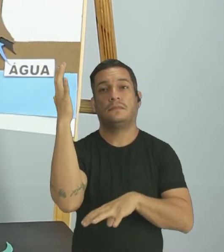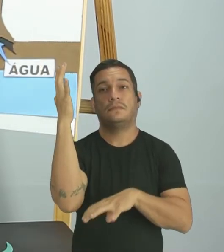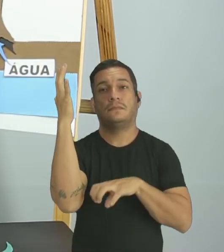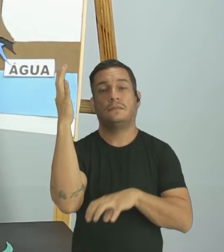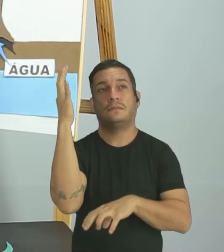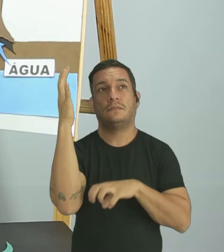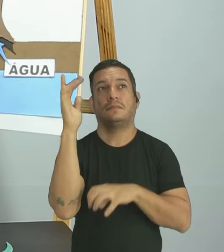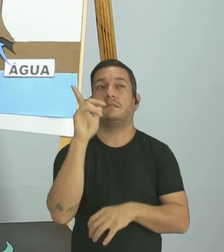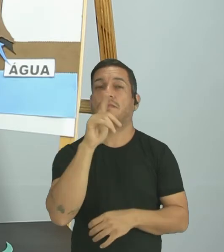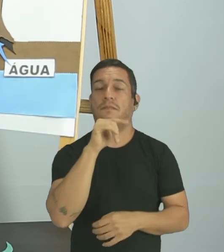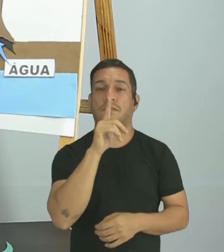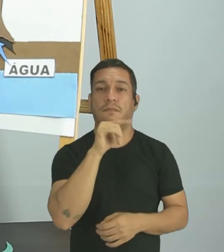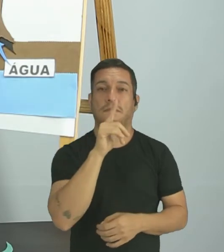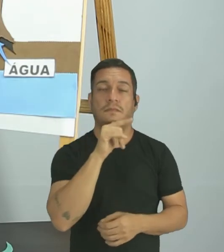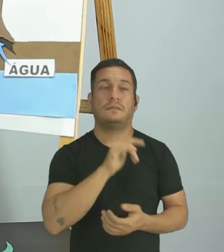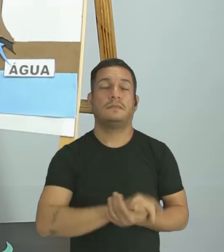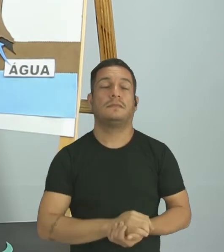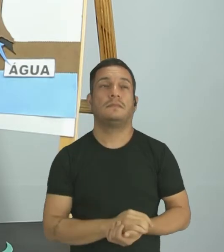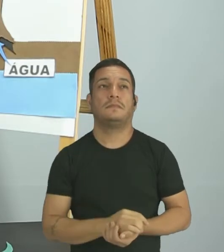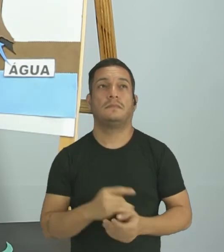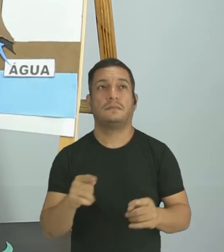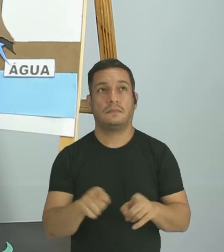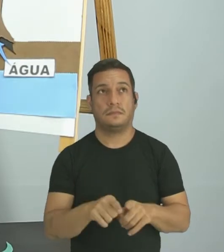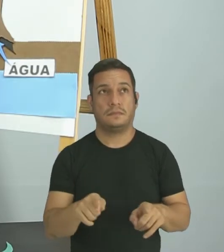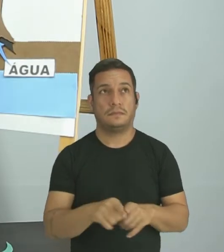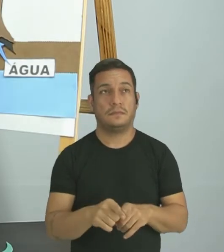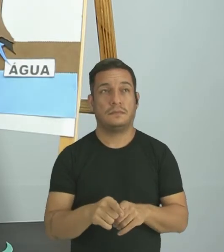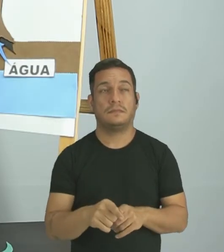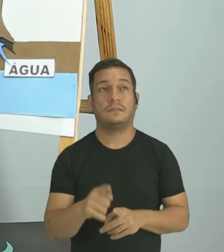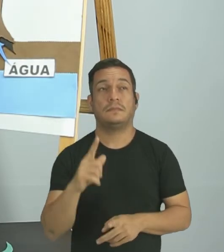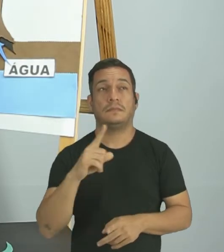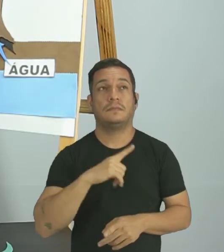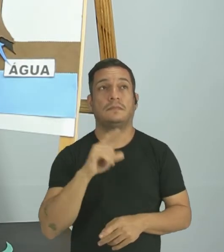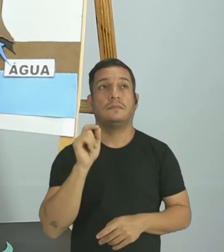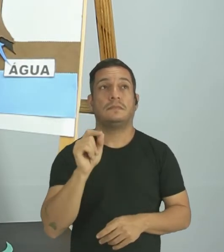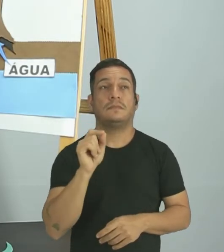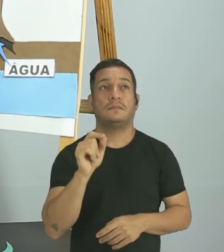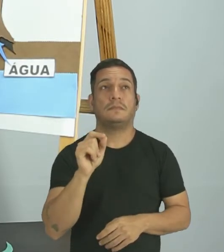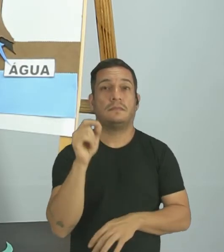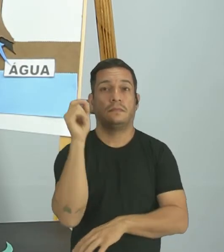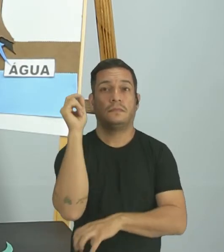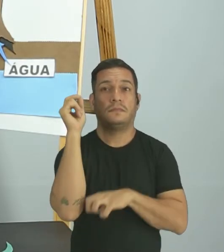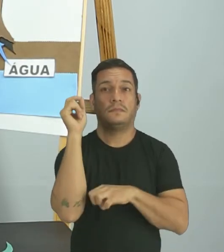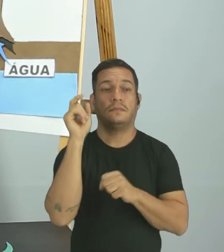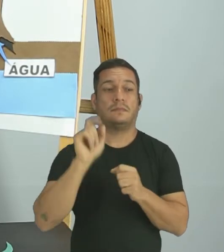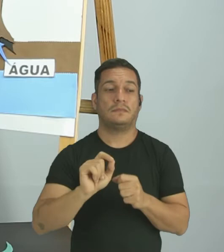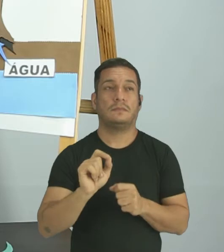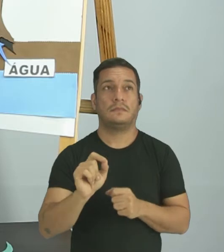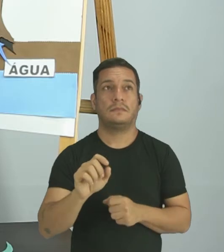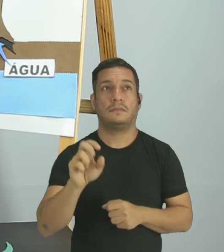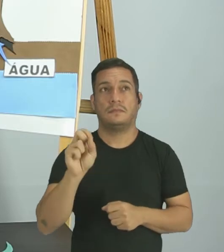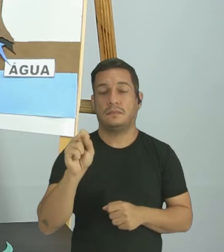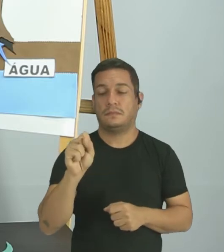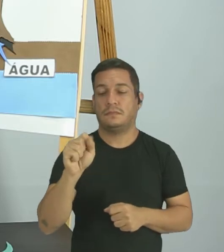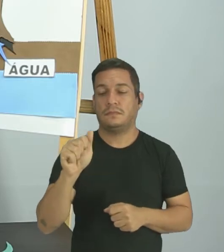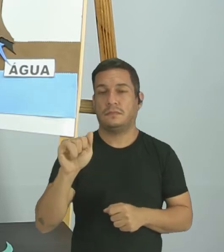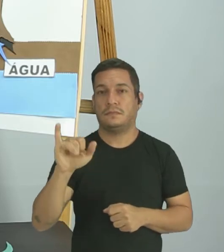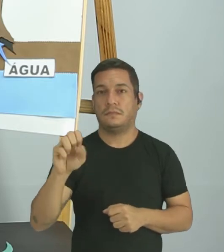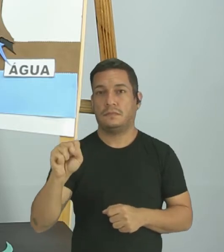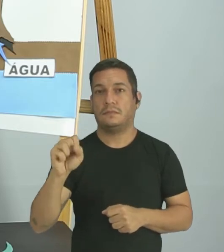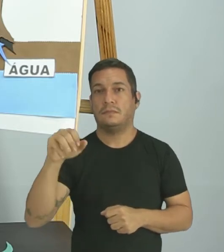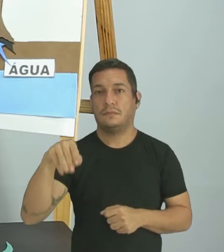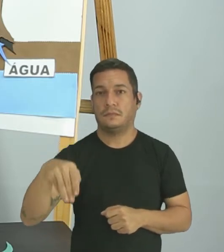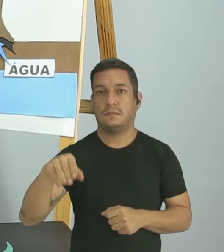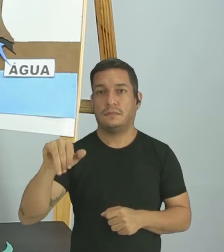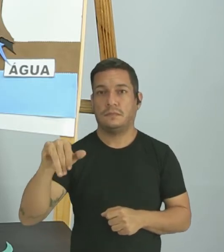Absorver água. Além de água, ela absorve também sais